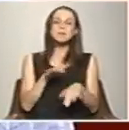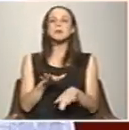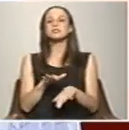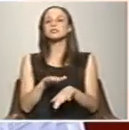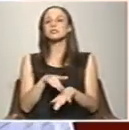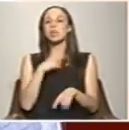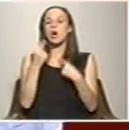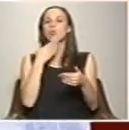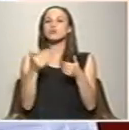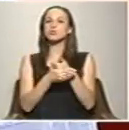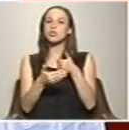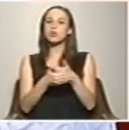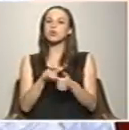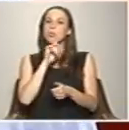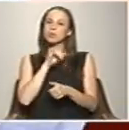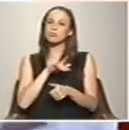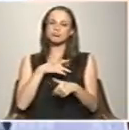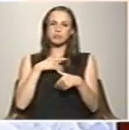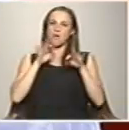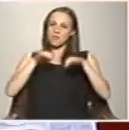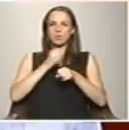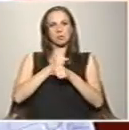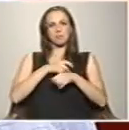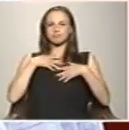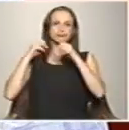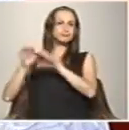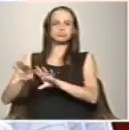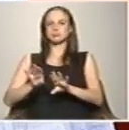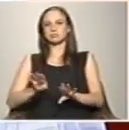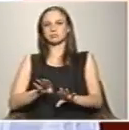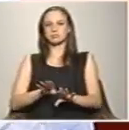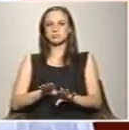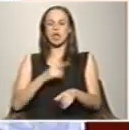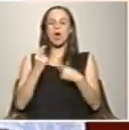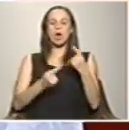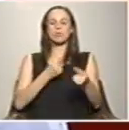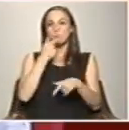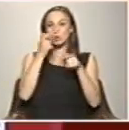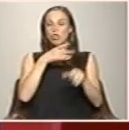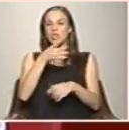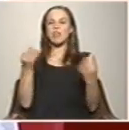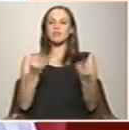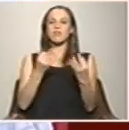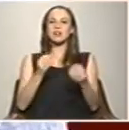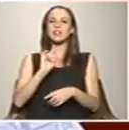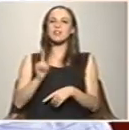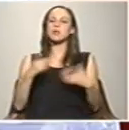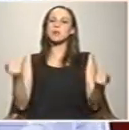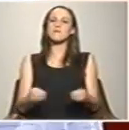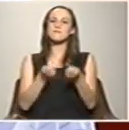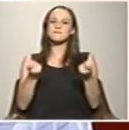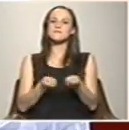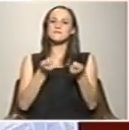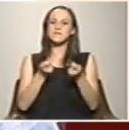podiam renunciar um bocadinho a isso. Eu julgo, já há muita gente que vai dizendo, que devia haver uma maior promoção daquilo que se chama o